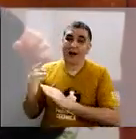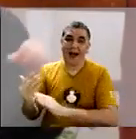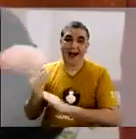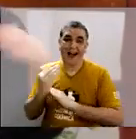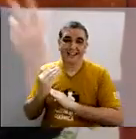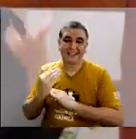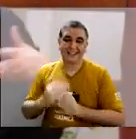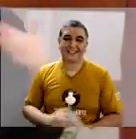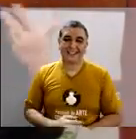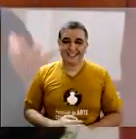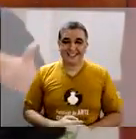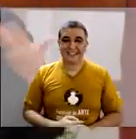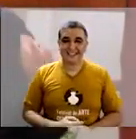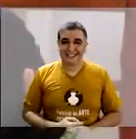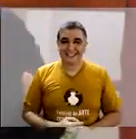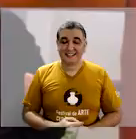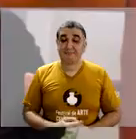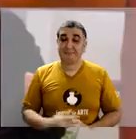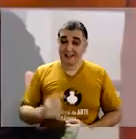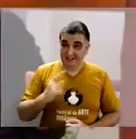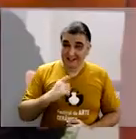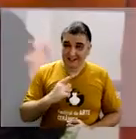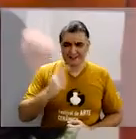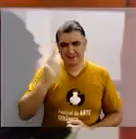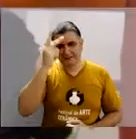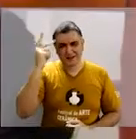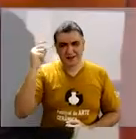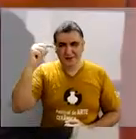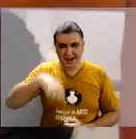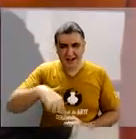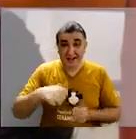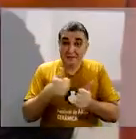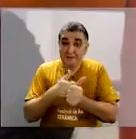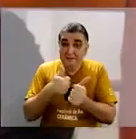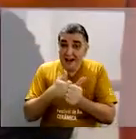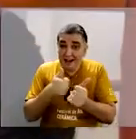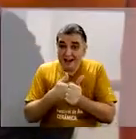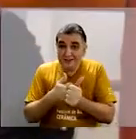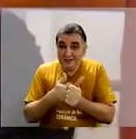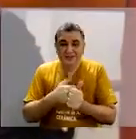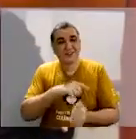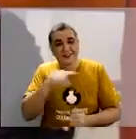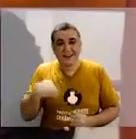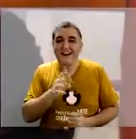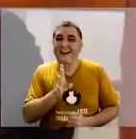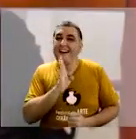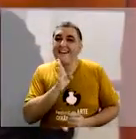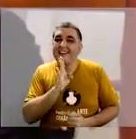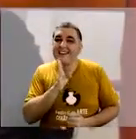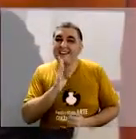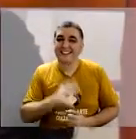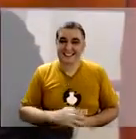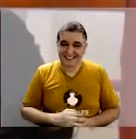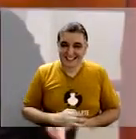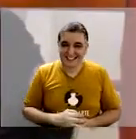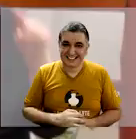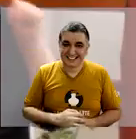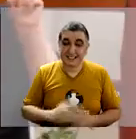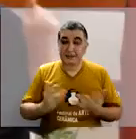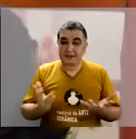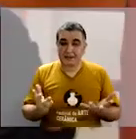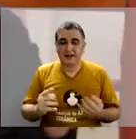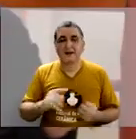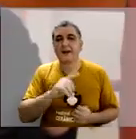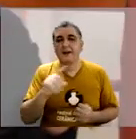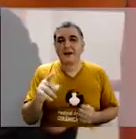trabalho dele, e eu me torno um repetidor do trabalho dele. A gente conhece exemplos aqui na cidade disso. Não, eu